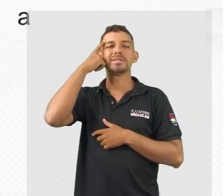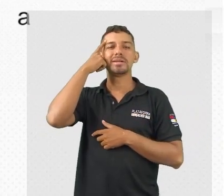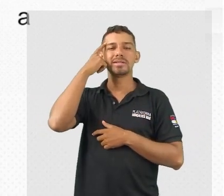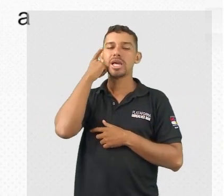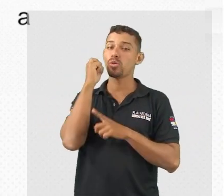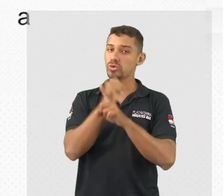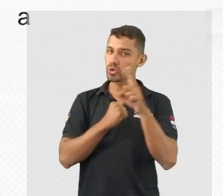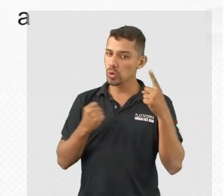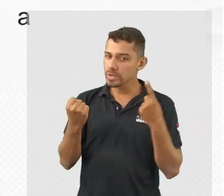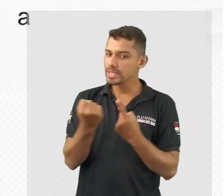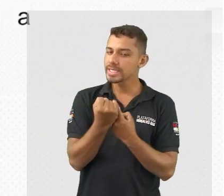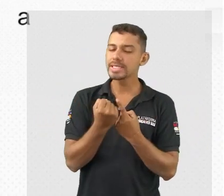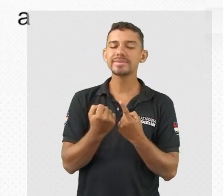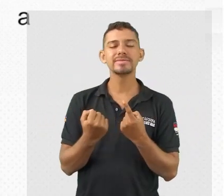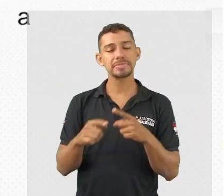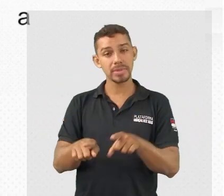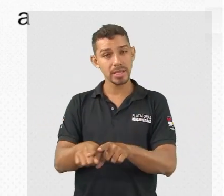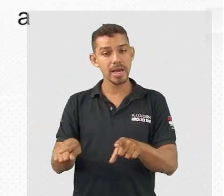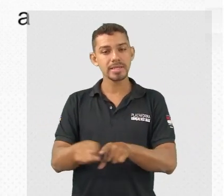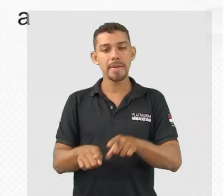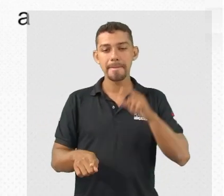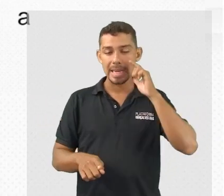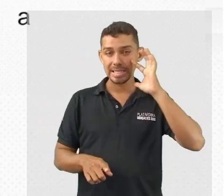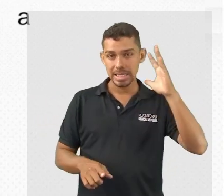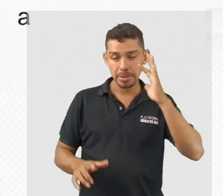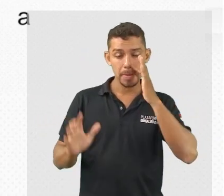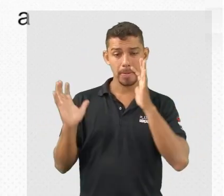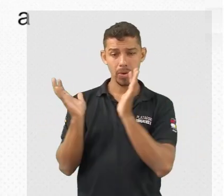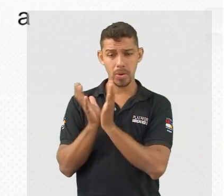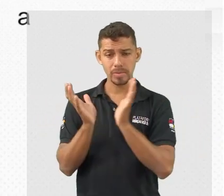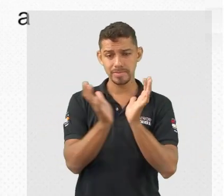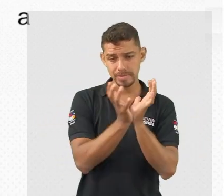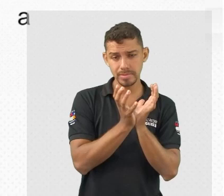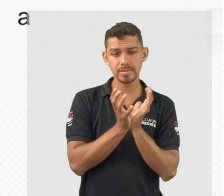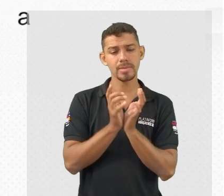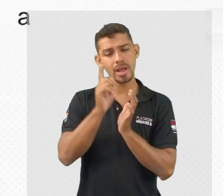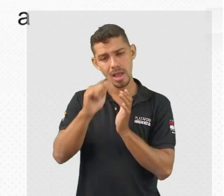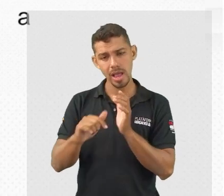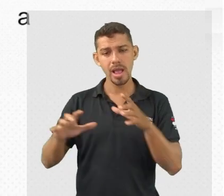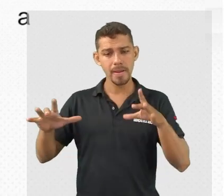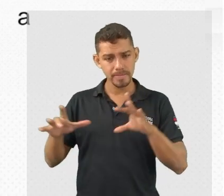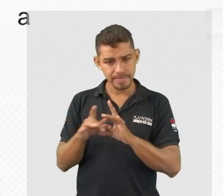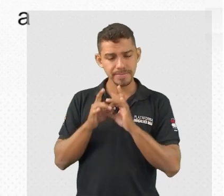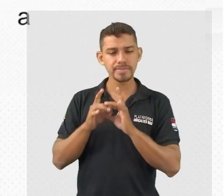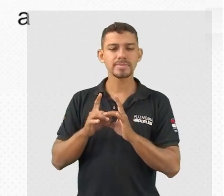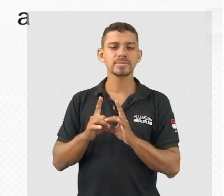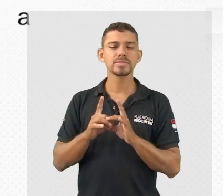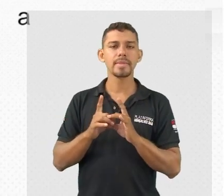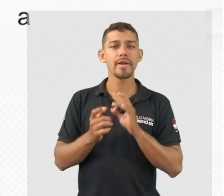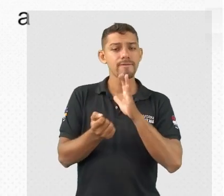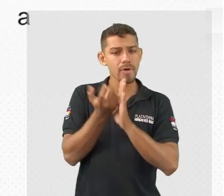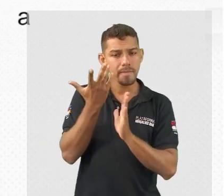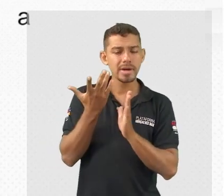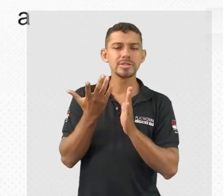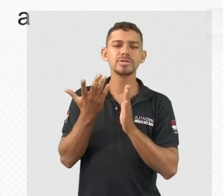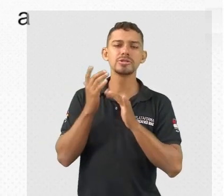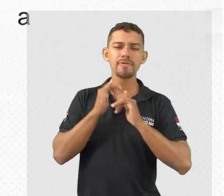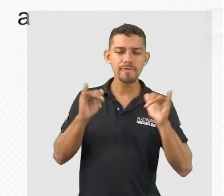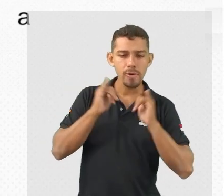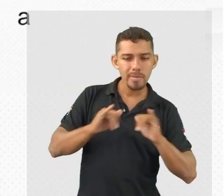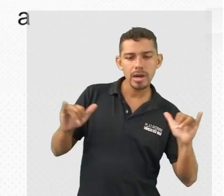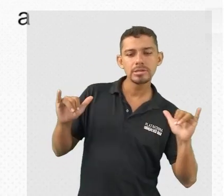sociedade e muito do que nós pensamos coletivamente tem a ver com aquilo que é formado e